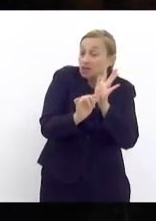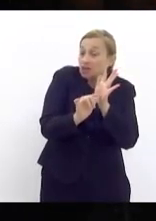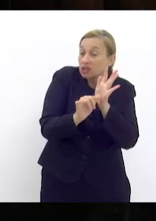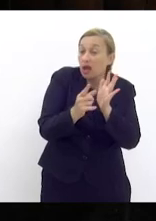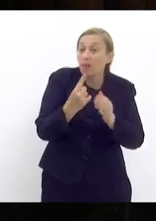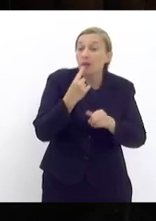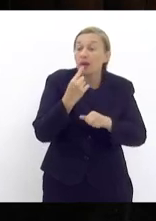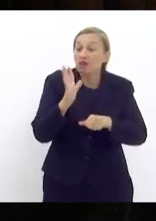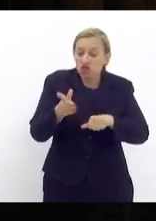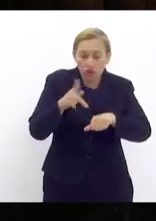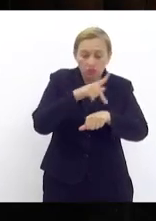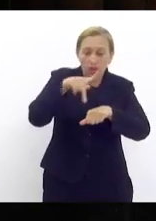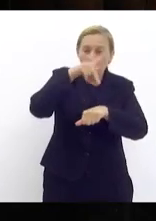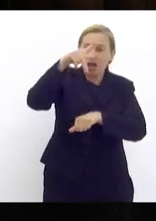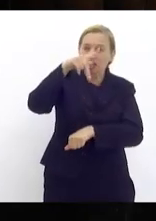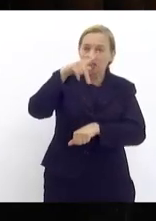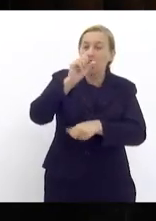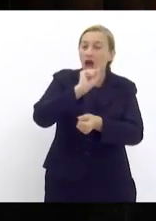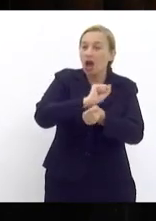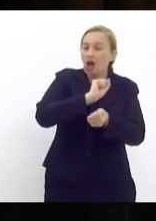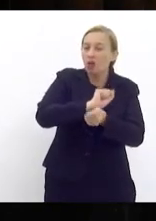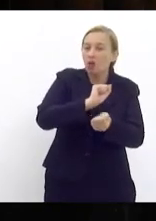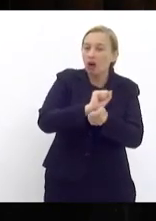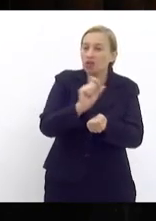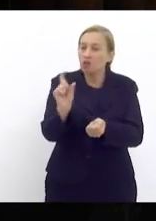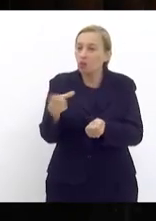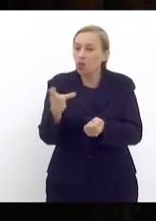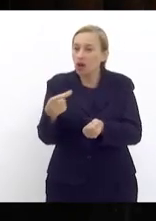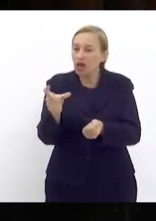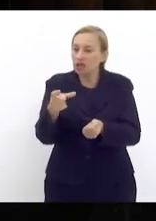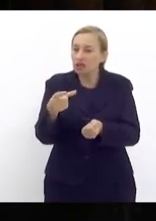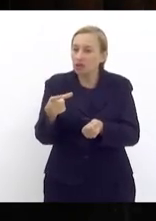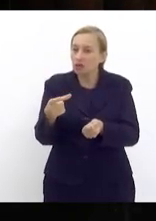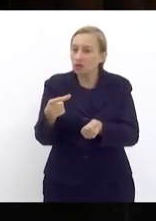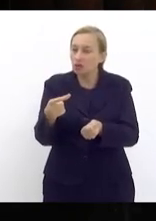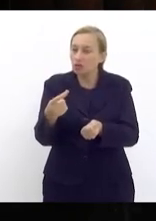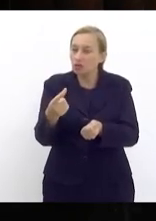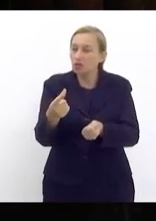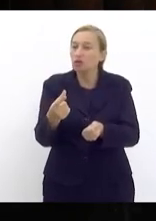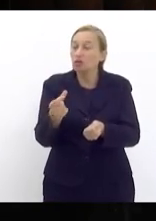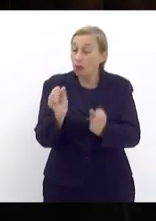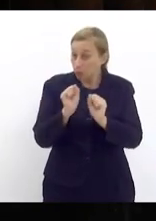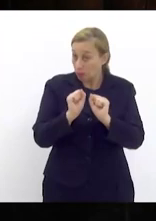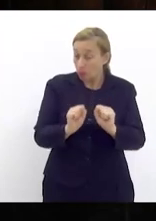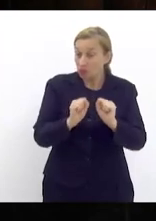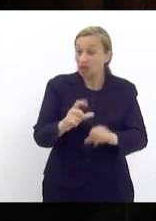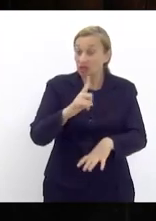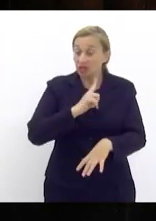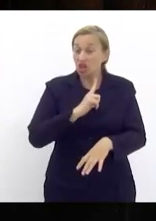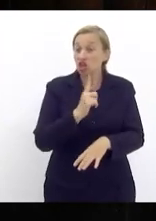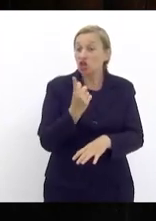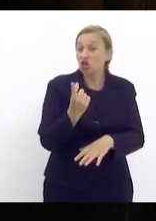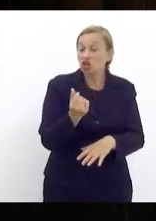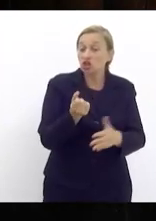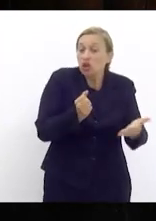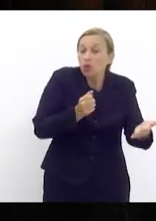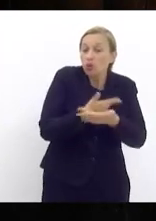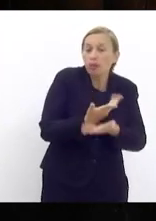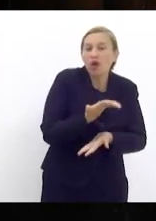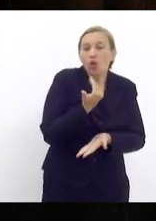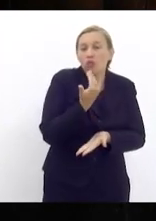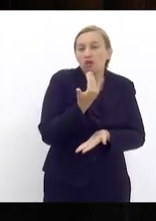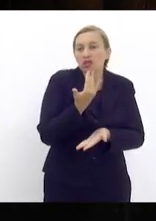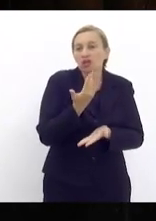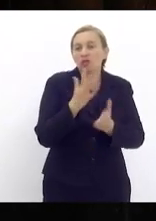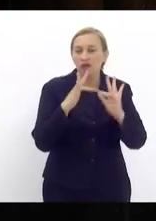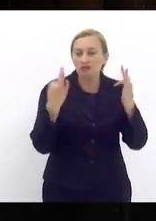Páscoa, aguardando o seu cartão ser recarregado para poder ter uma Páscoa digna com as suas famílias, com seus